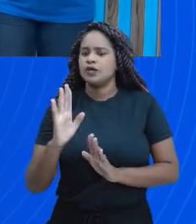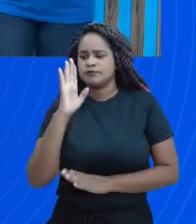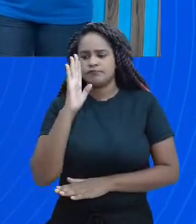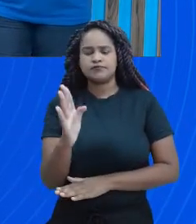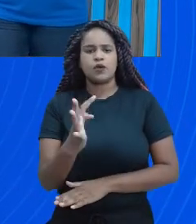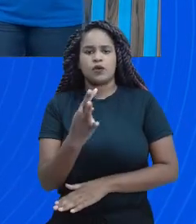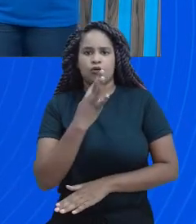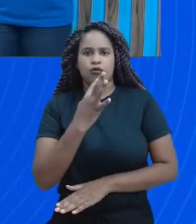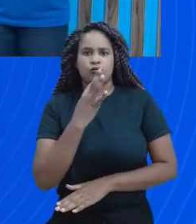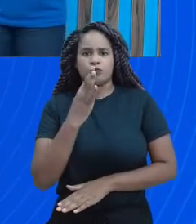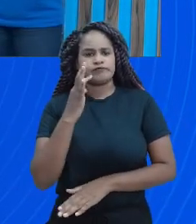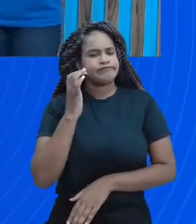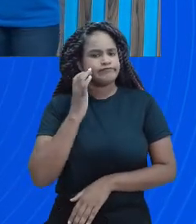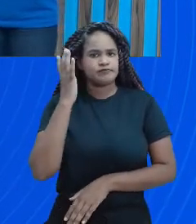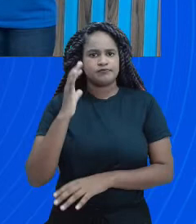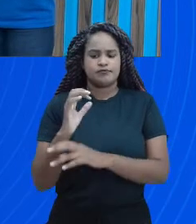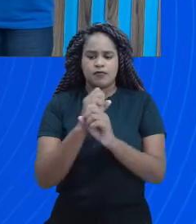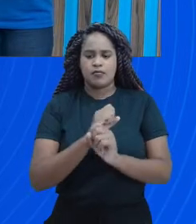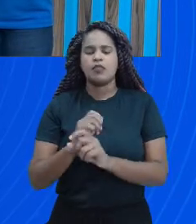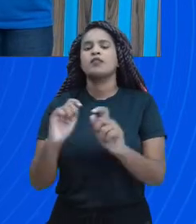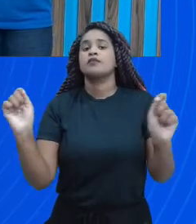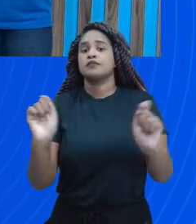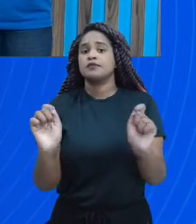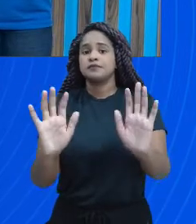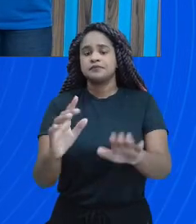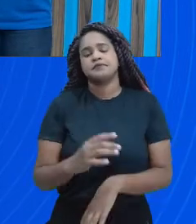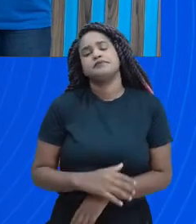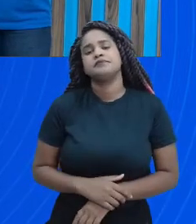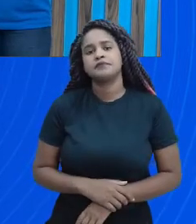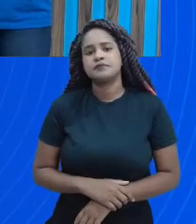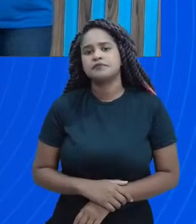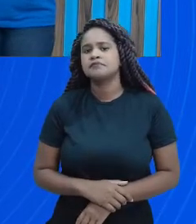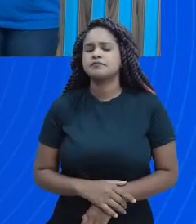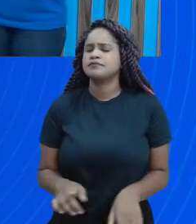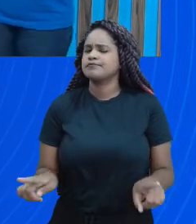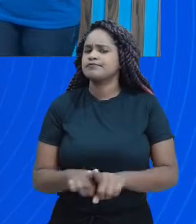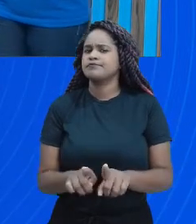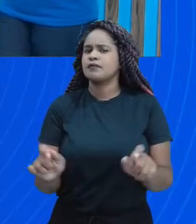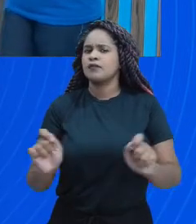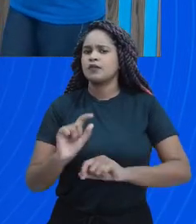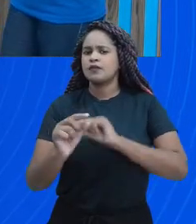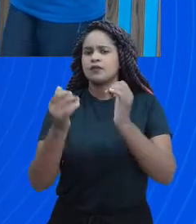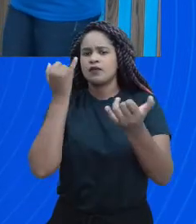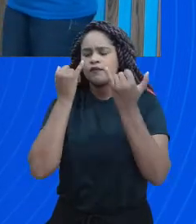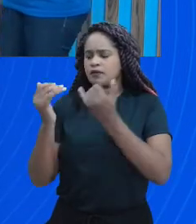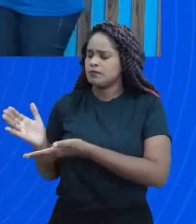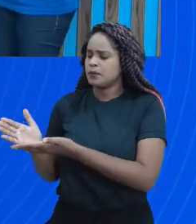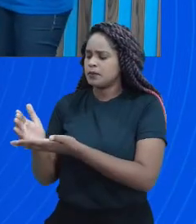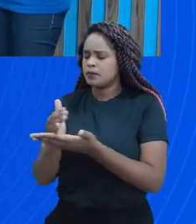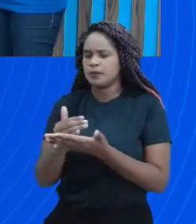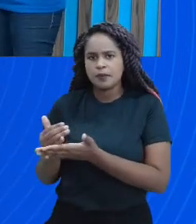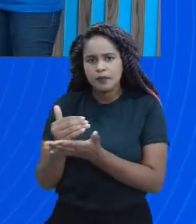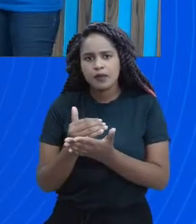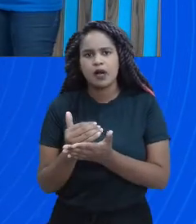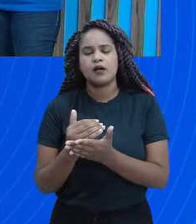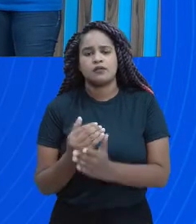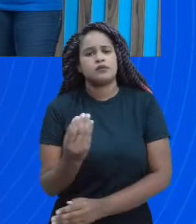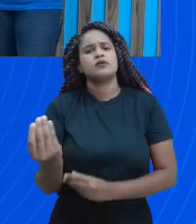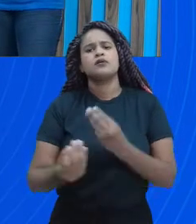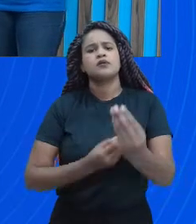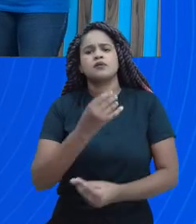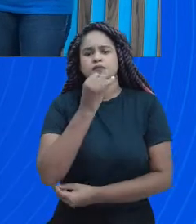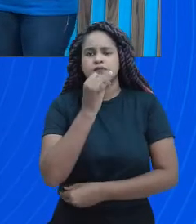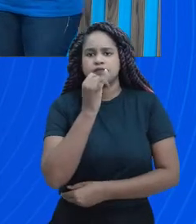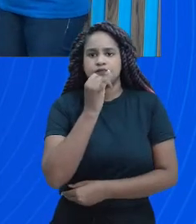diretas, né? Coisas mais fáceis de serem calculadas. Mas eu posso fazer a composição dessas informações. Ó, como será que eu podia